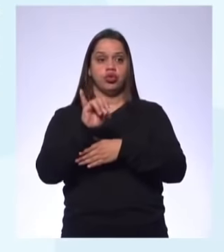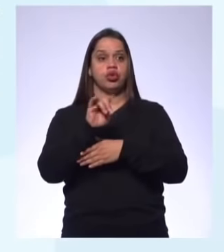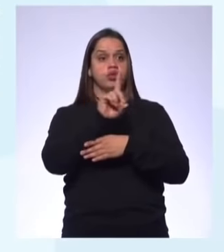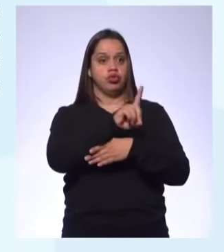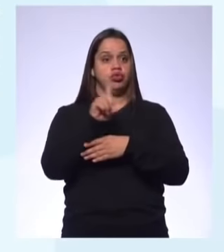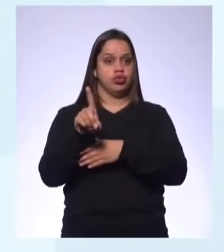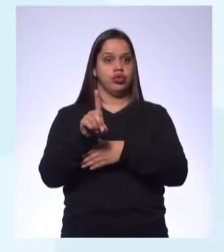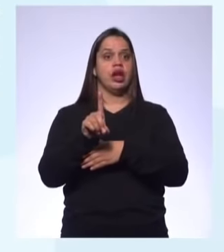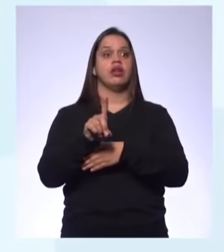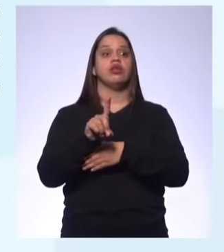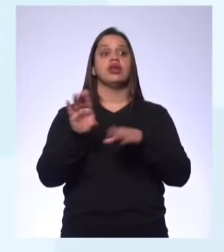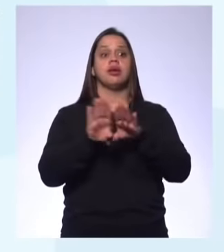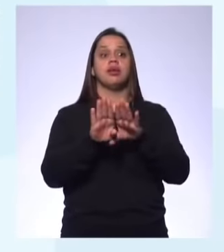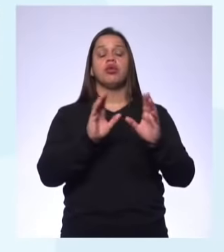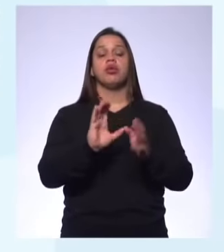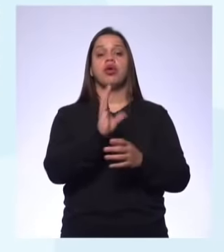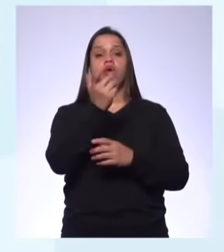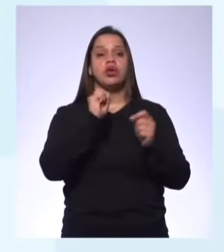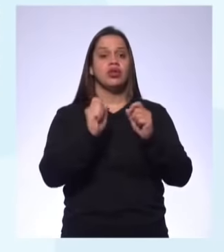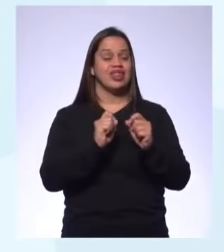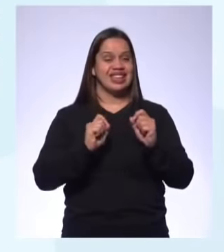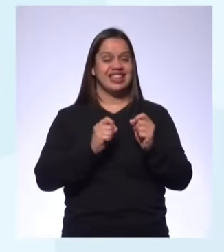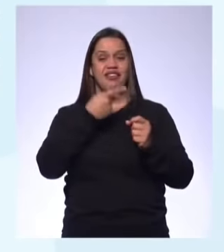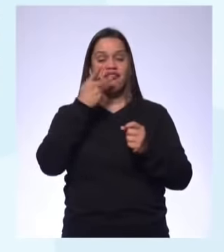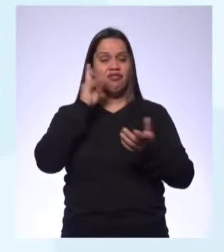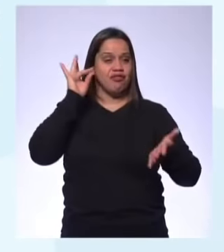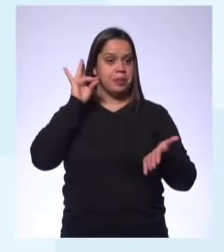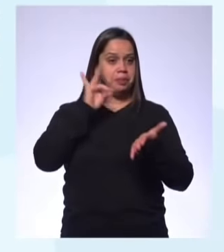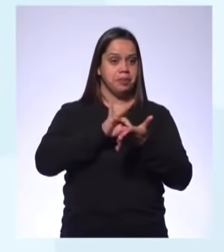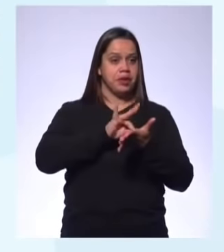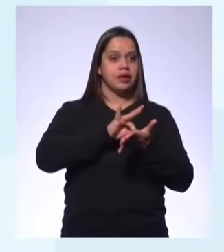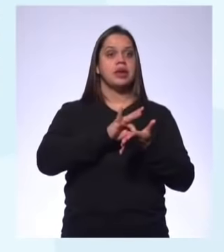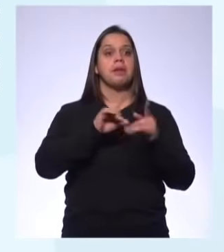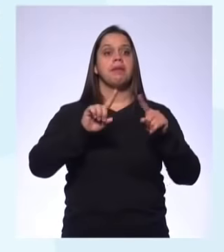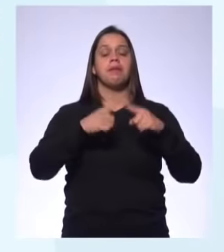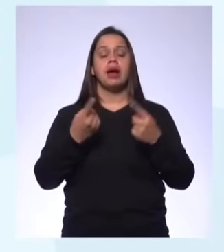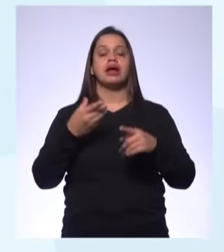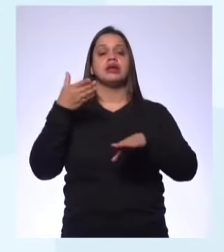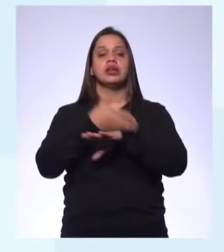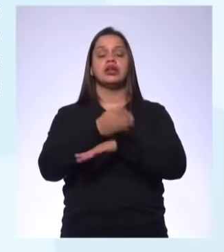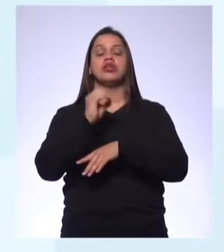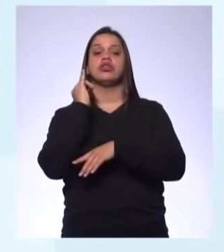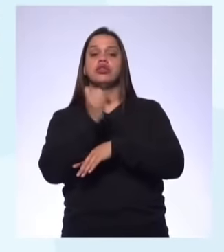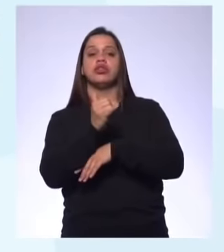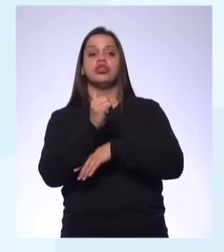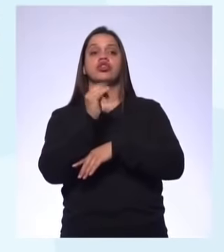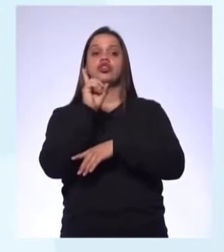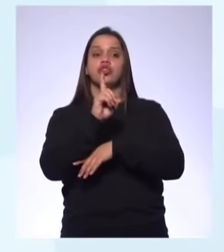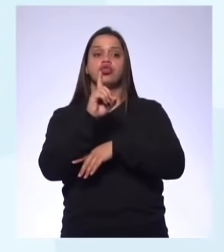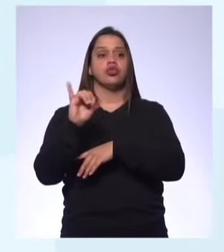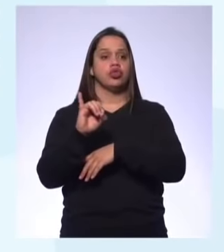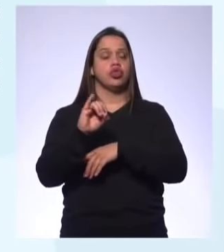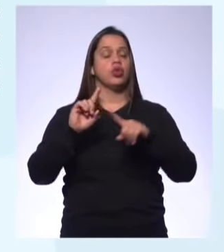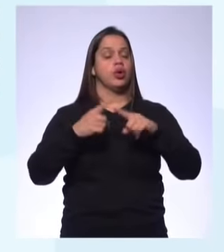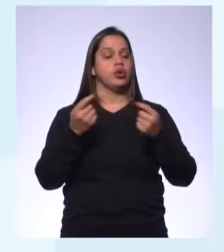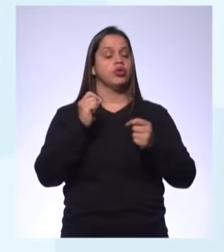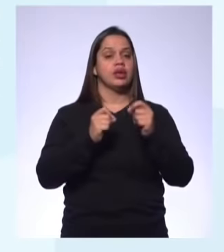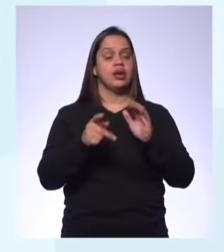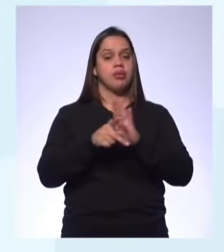a transcrição exata da fala das personagens, mas introduzem o discurso indireto quando o narrador reproduz a essência das falas das